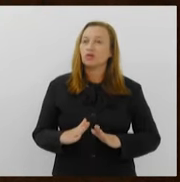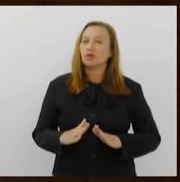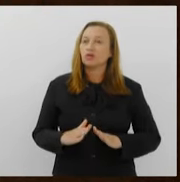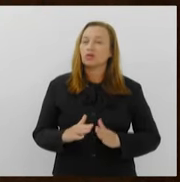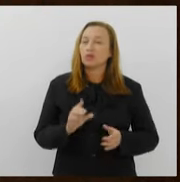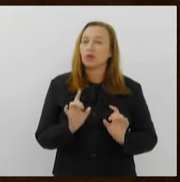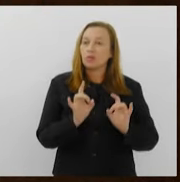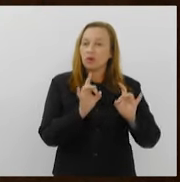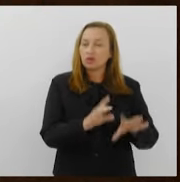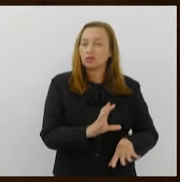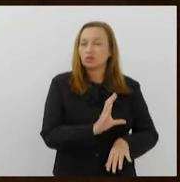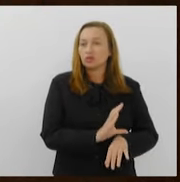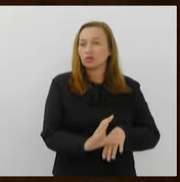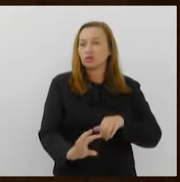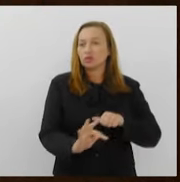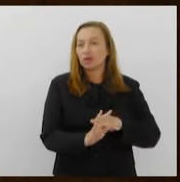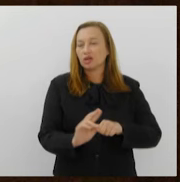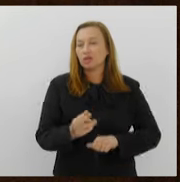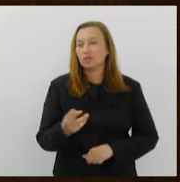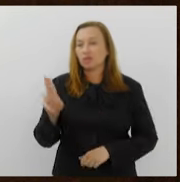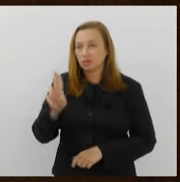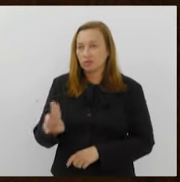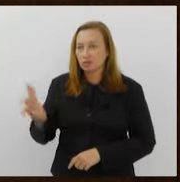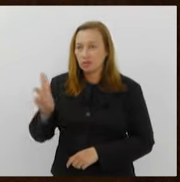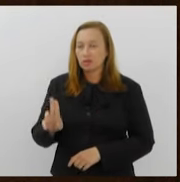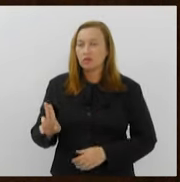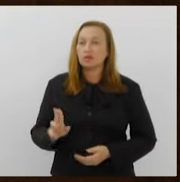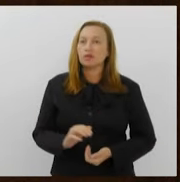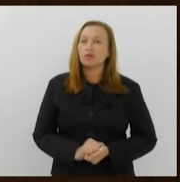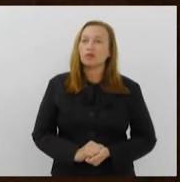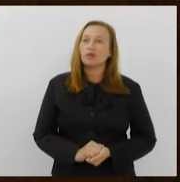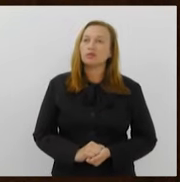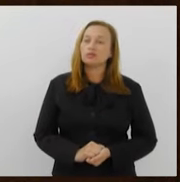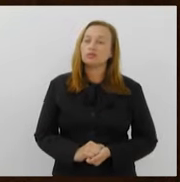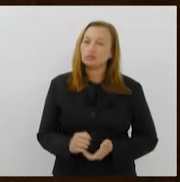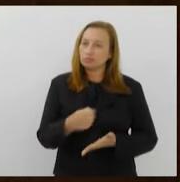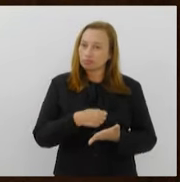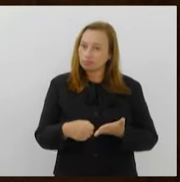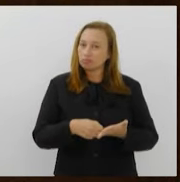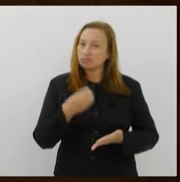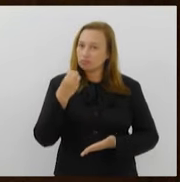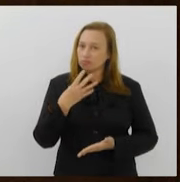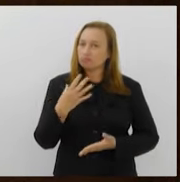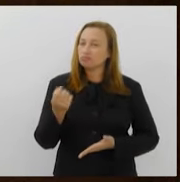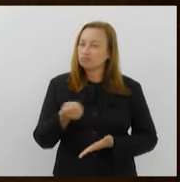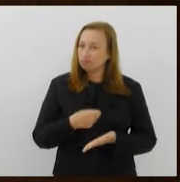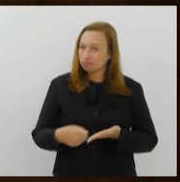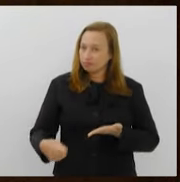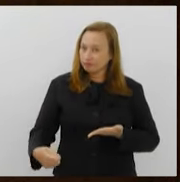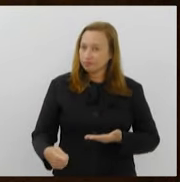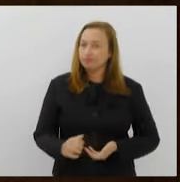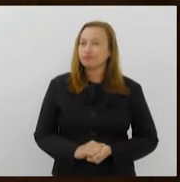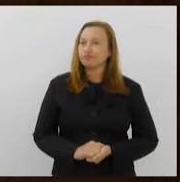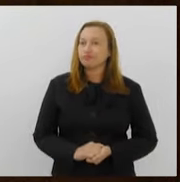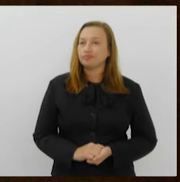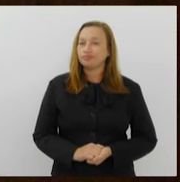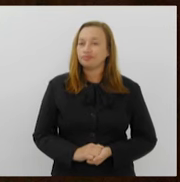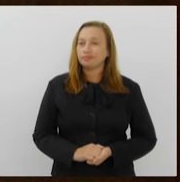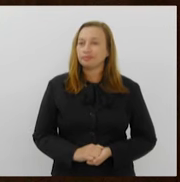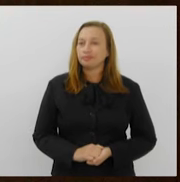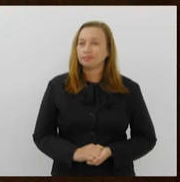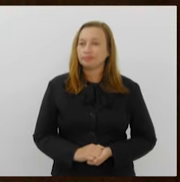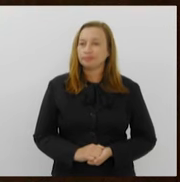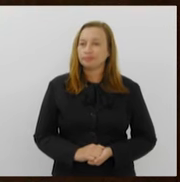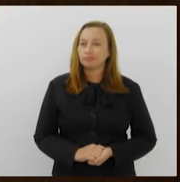técnicos quanto nas universidades. O projeto está muito bem escrito, no mérito ele é